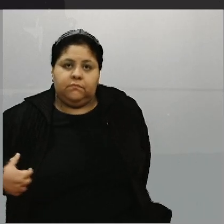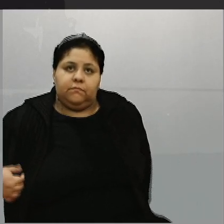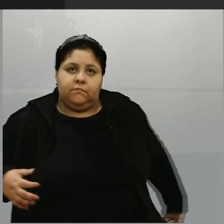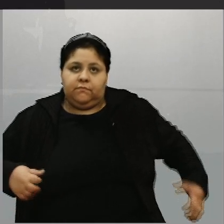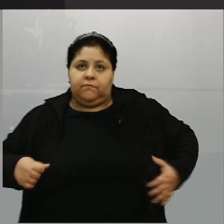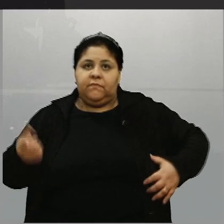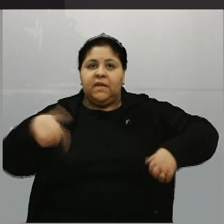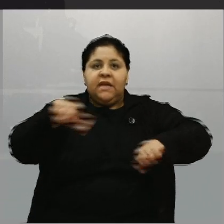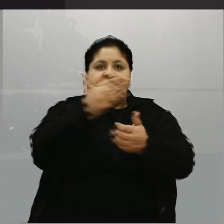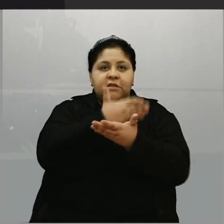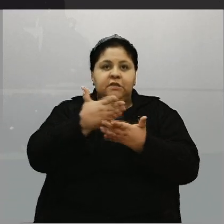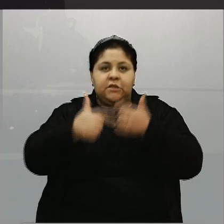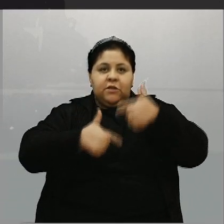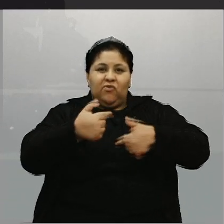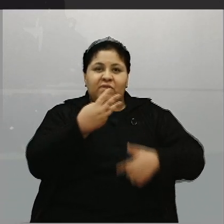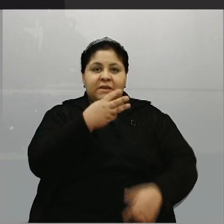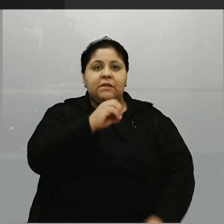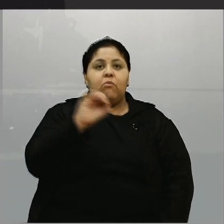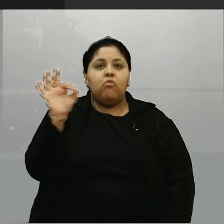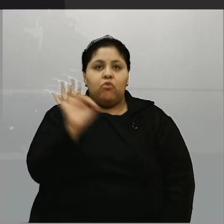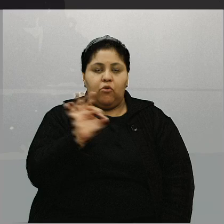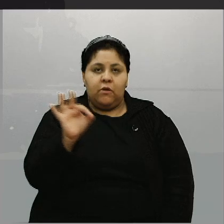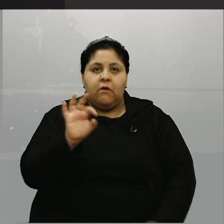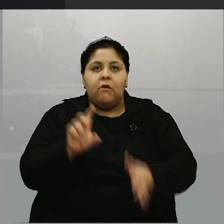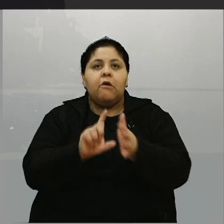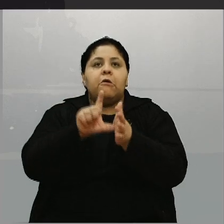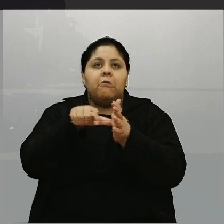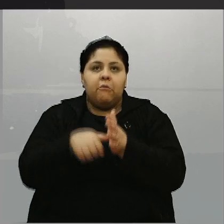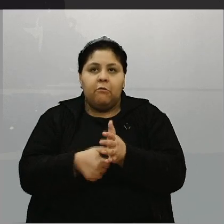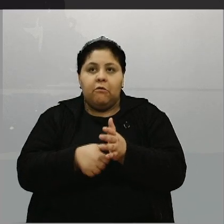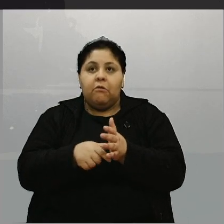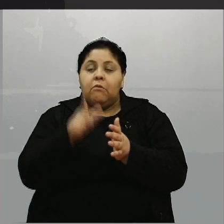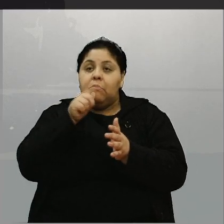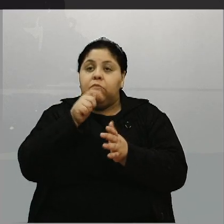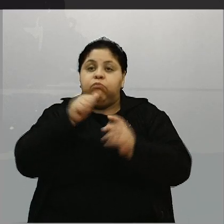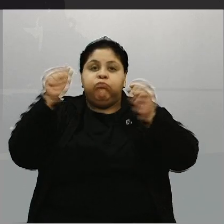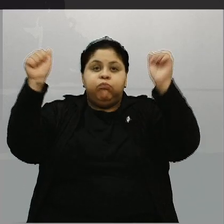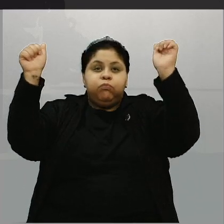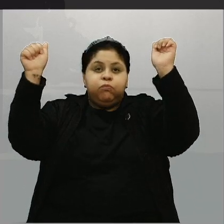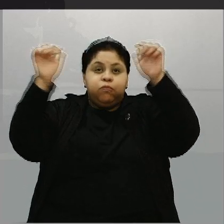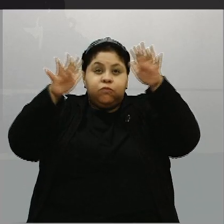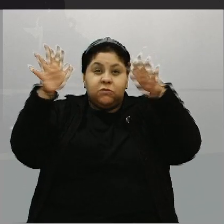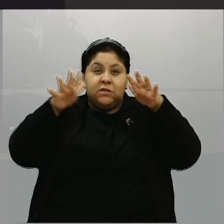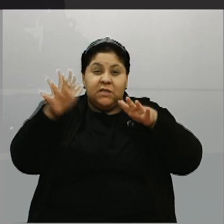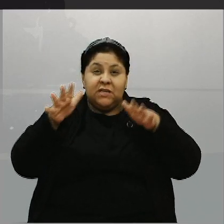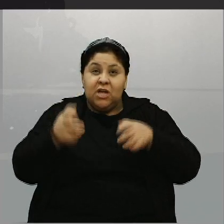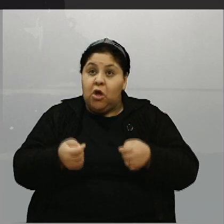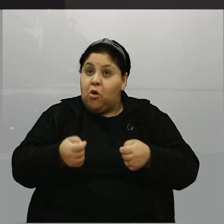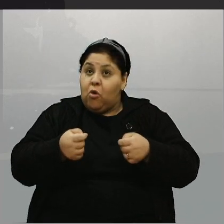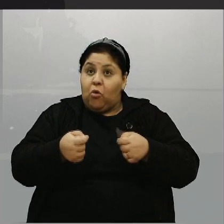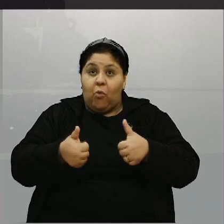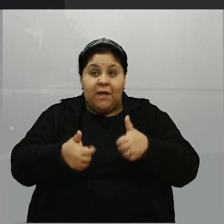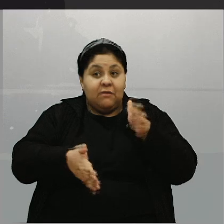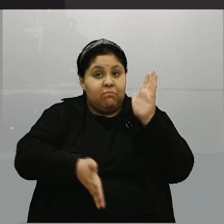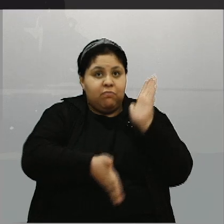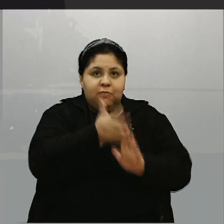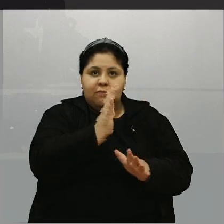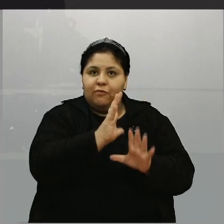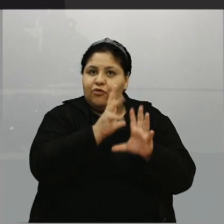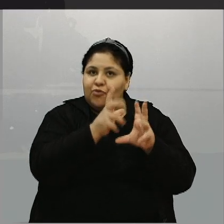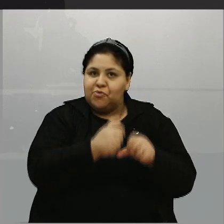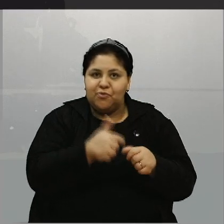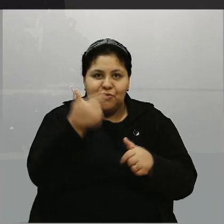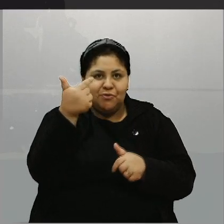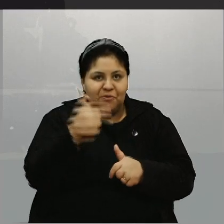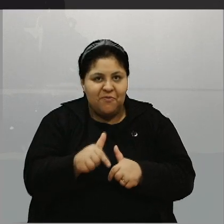com 30% feito, logo em seguida veio uma chuva forte, quase levou tudo de novo, e